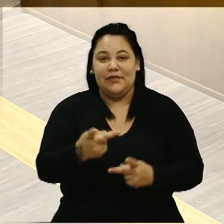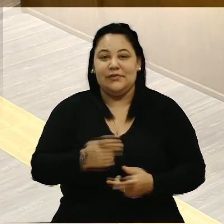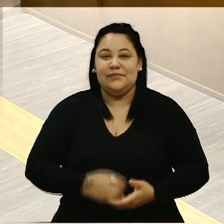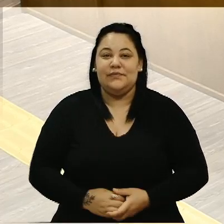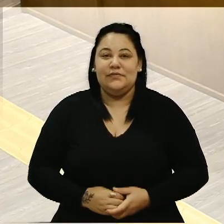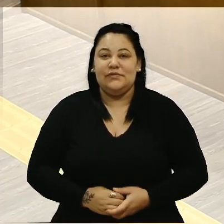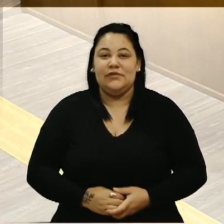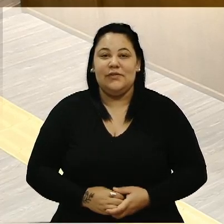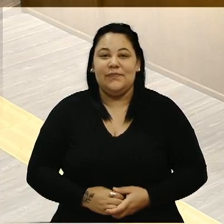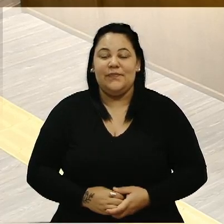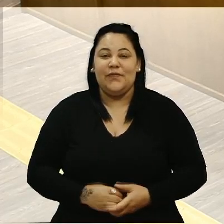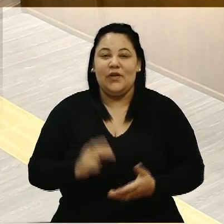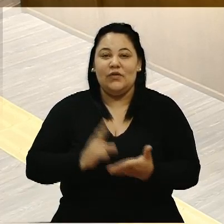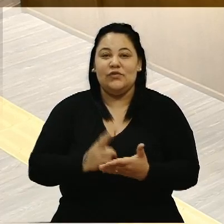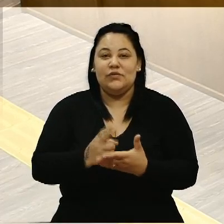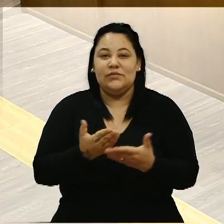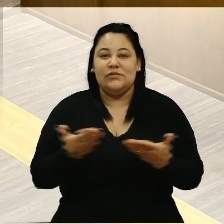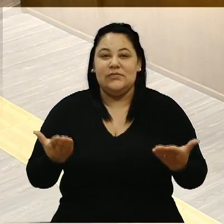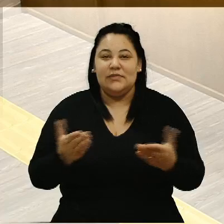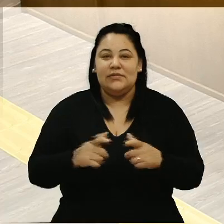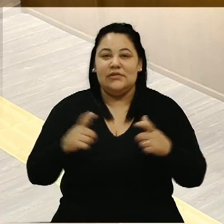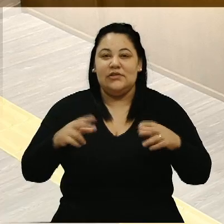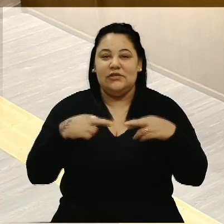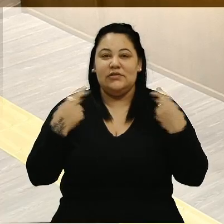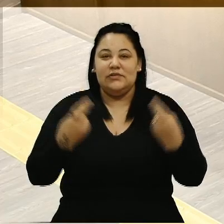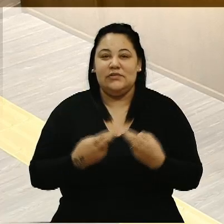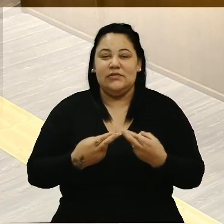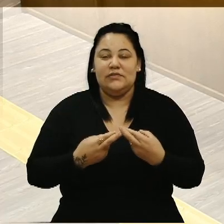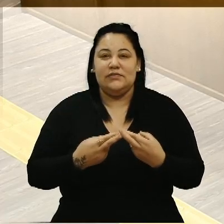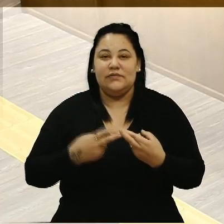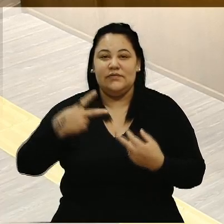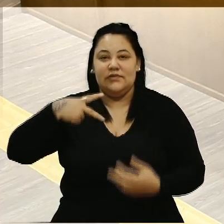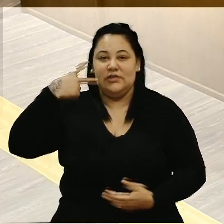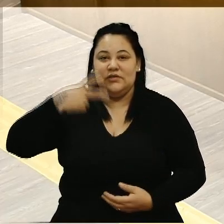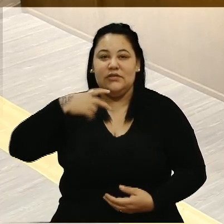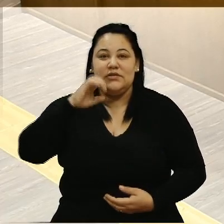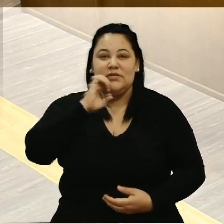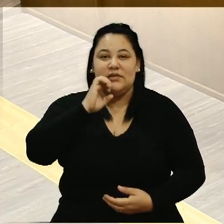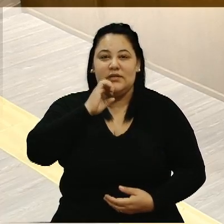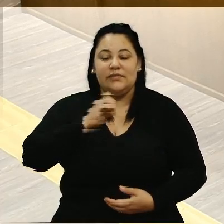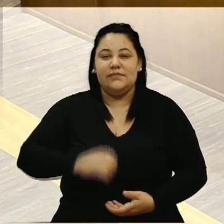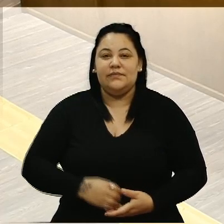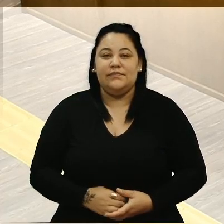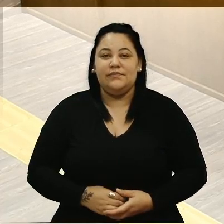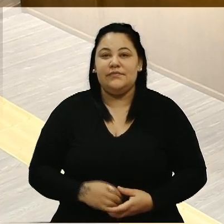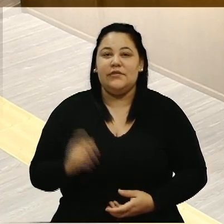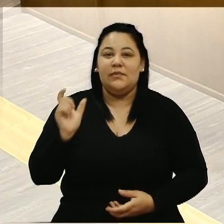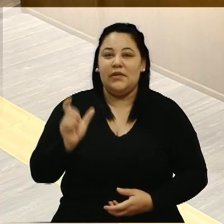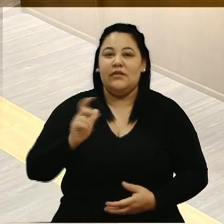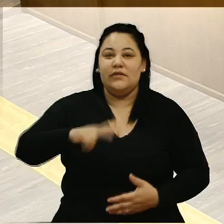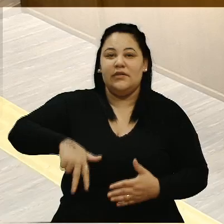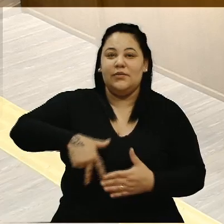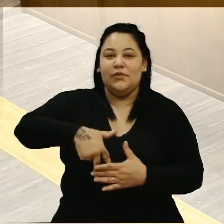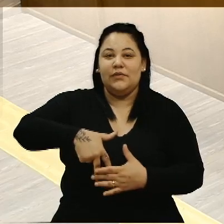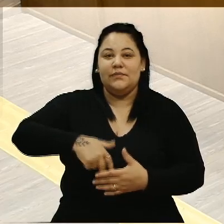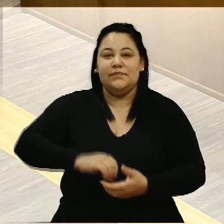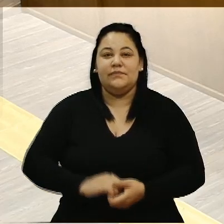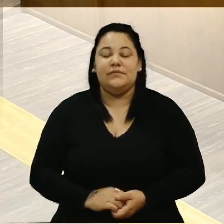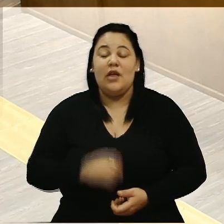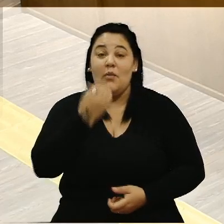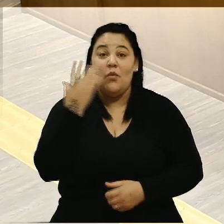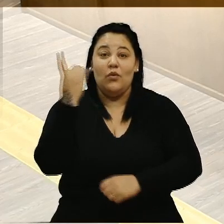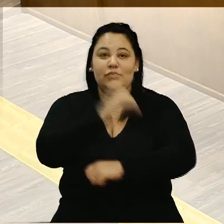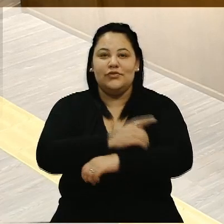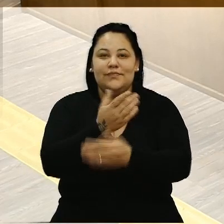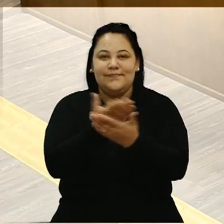Seguimos, então, no espaço do grande expediente, vereadora Estela Balardim, com a palavra na tribuna. Bom